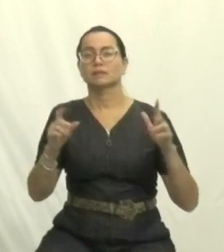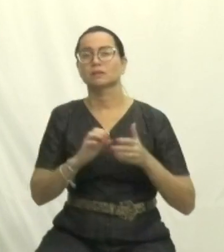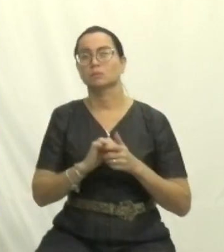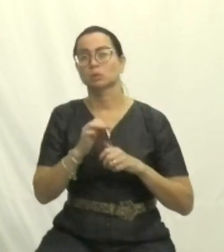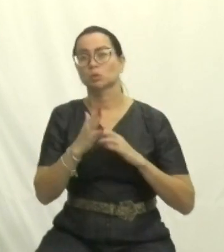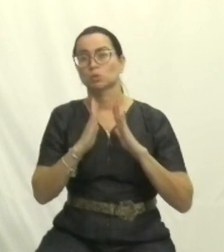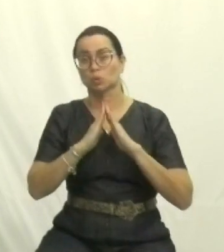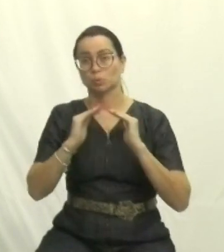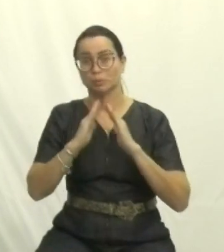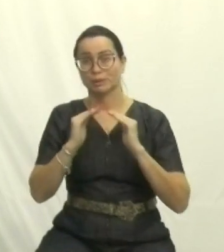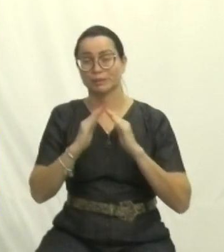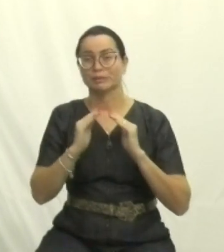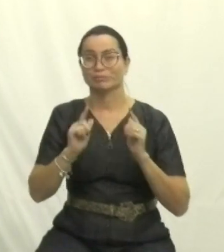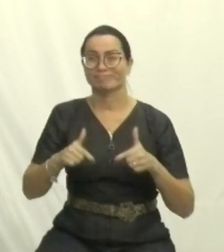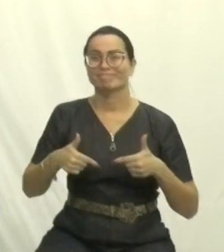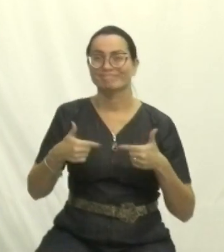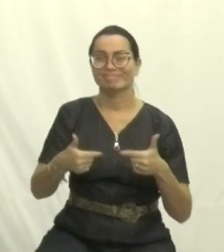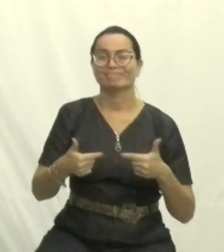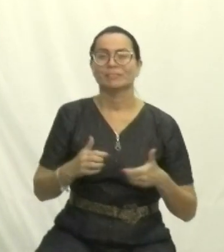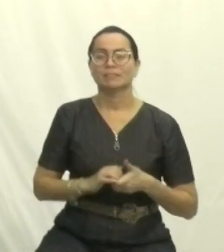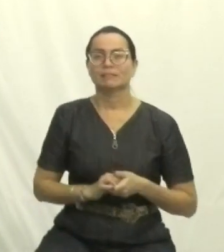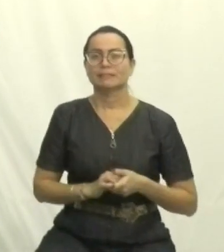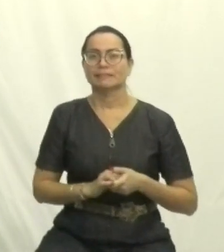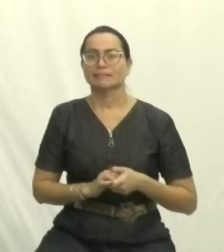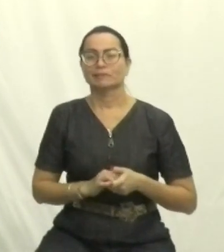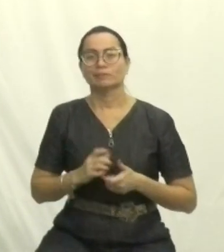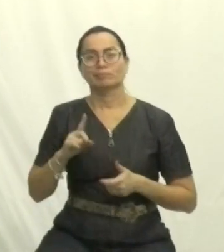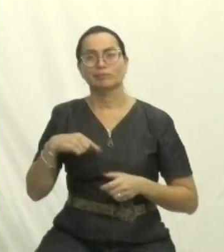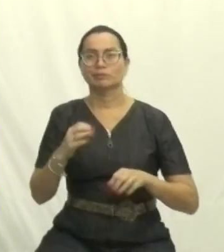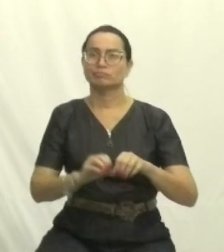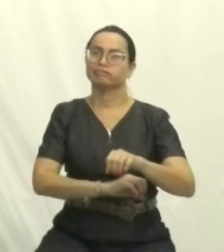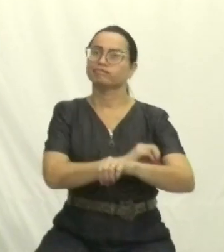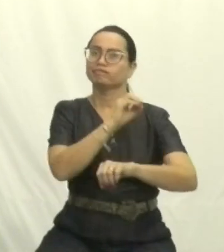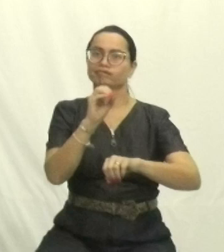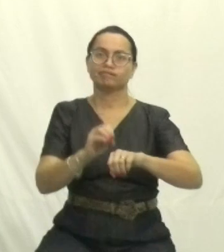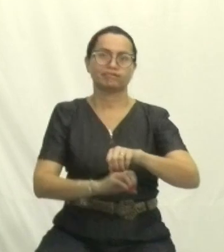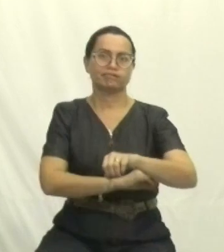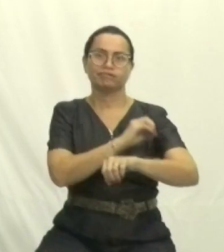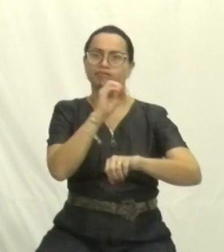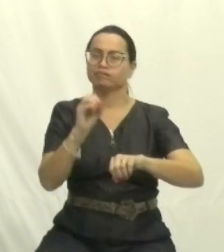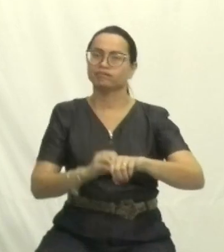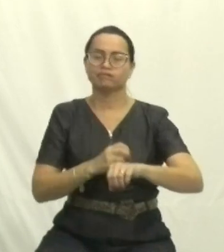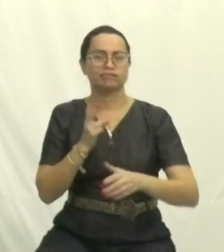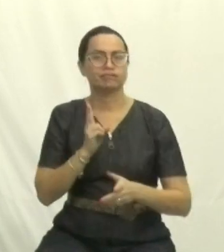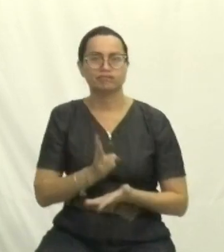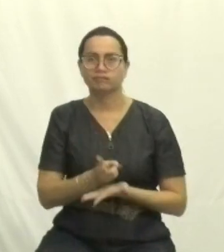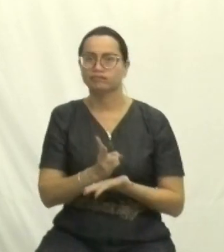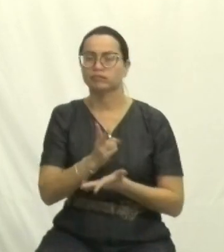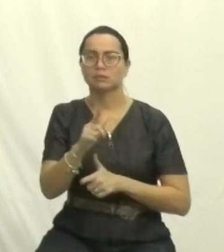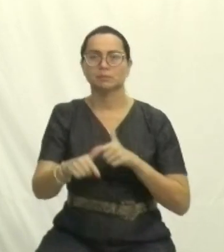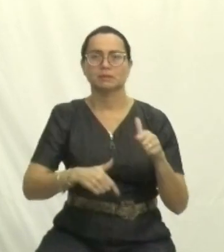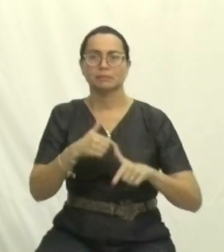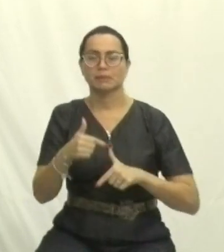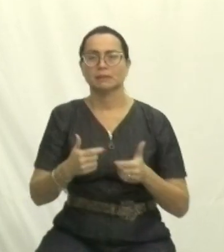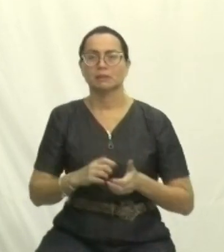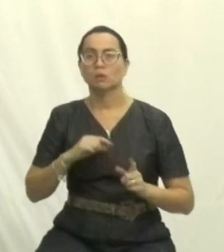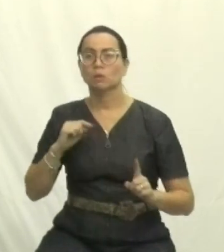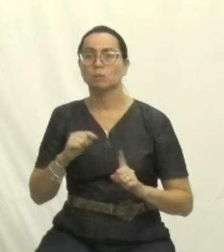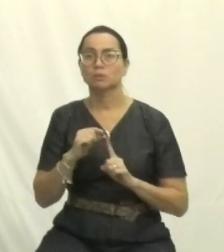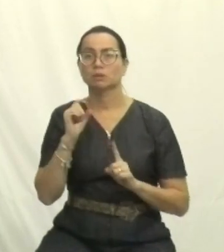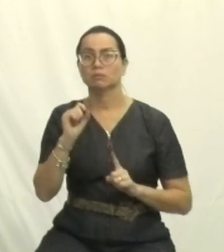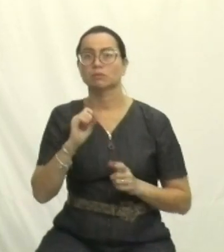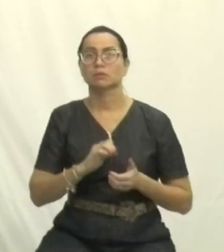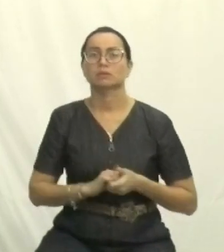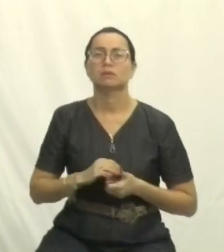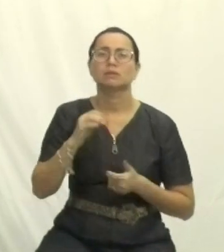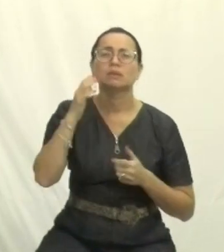guarnições diuturnamente trabalham, né, nas 24 horas do dia, todos os dias da semana. O atendimento pré-hospitalar